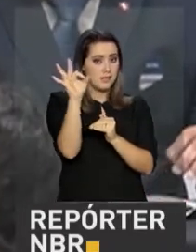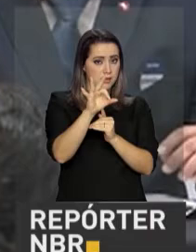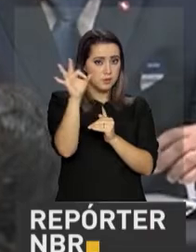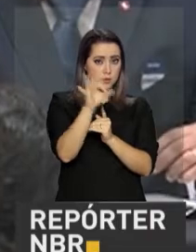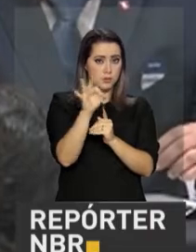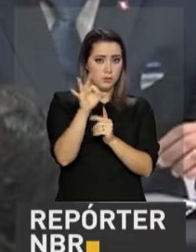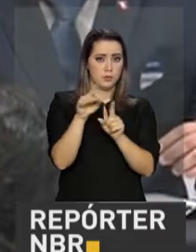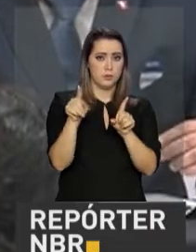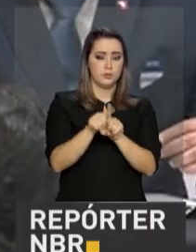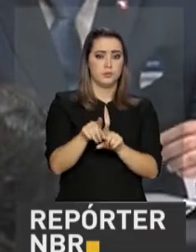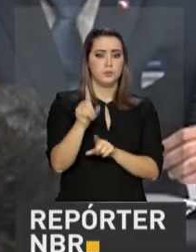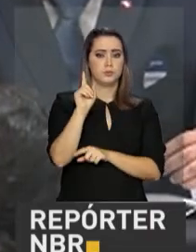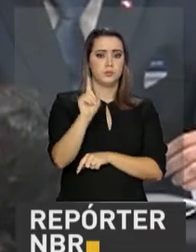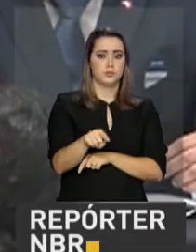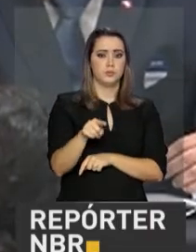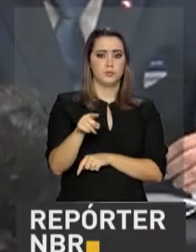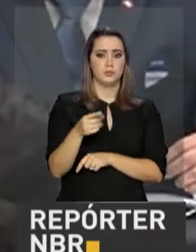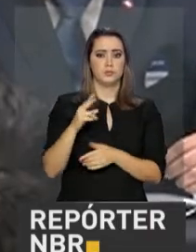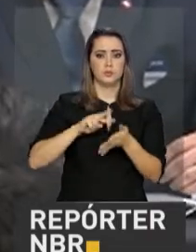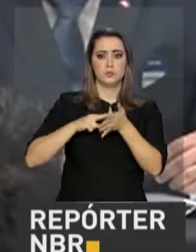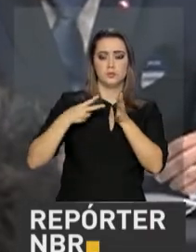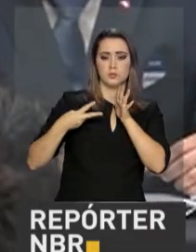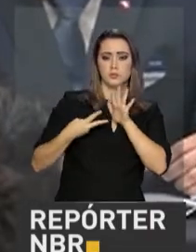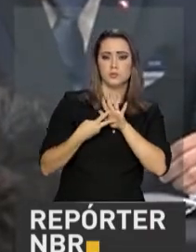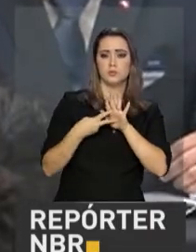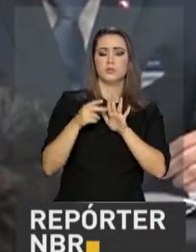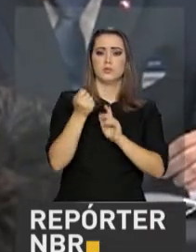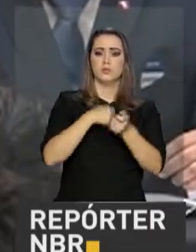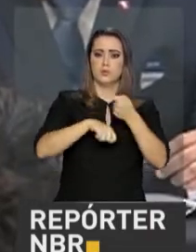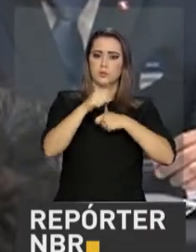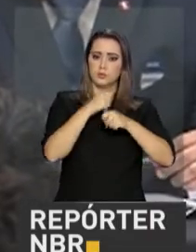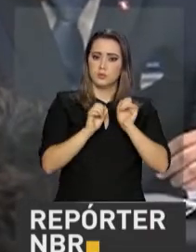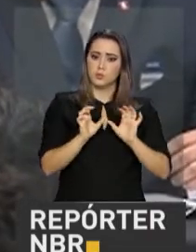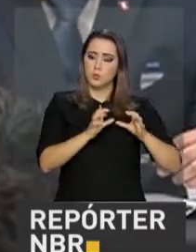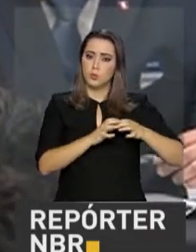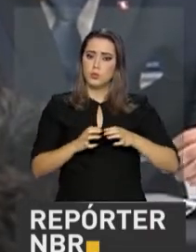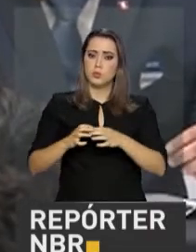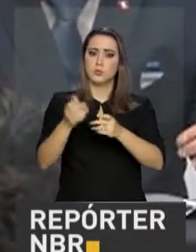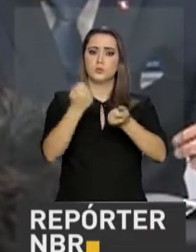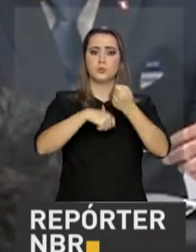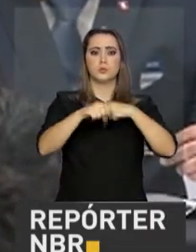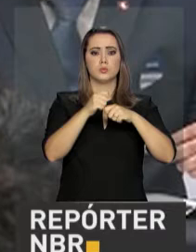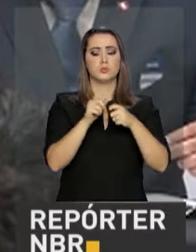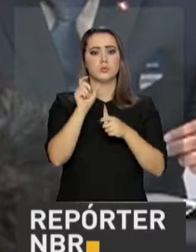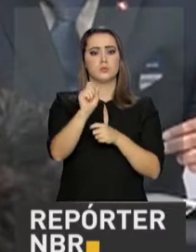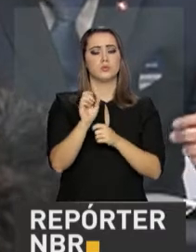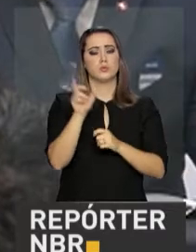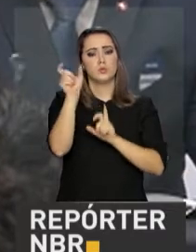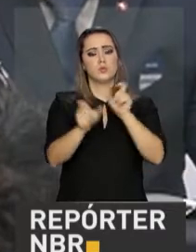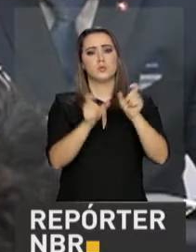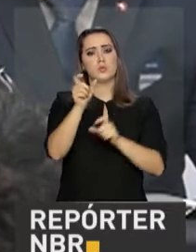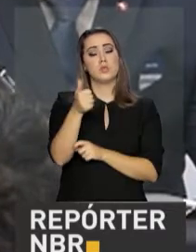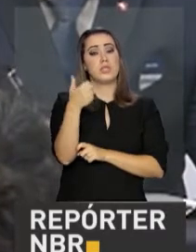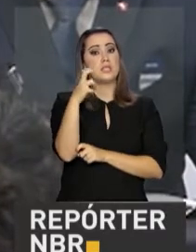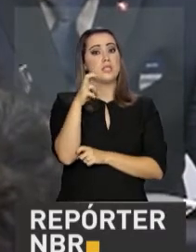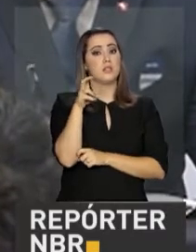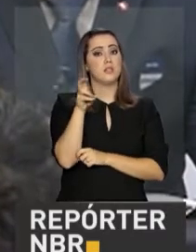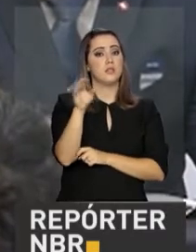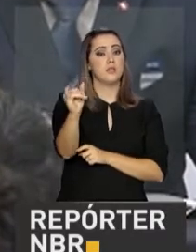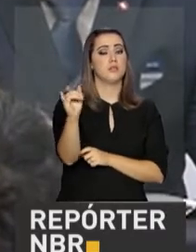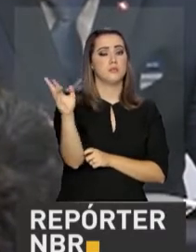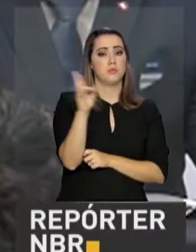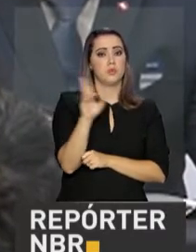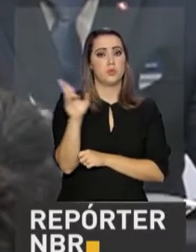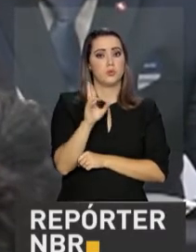40,46%. Isso representa uma economia para o consumidor da ordem de 15 bilhões e meio